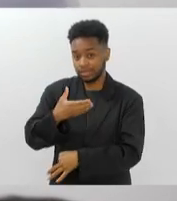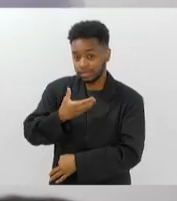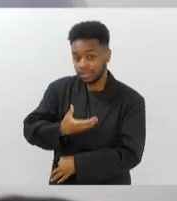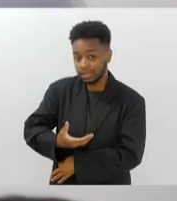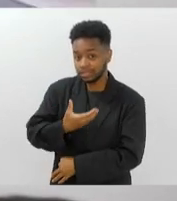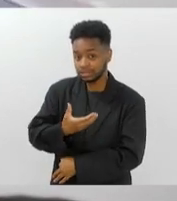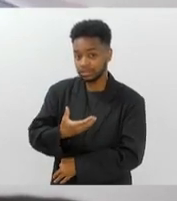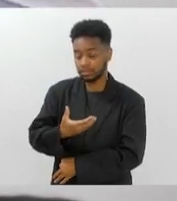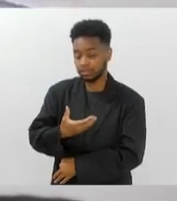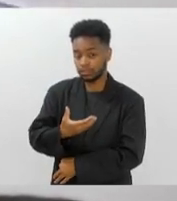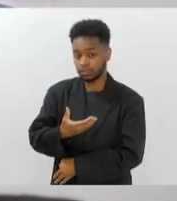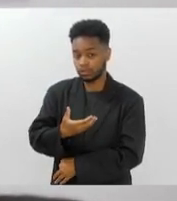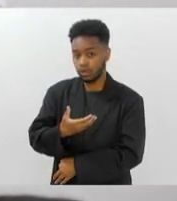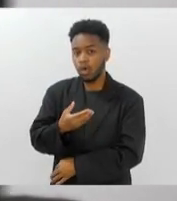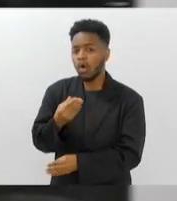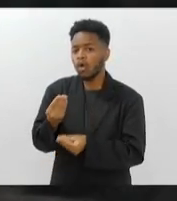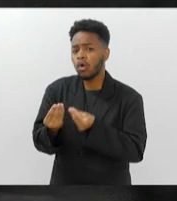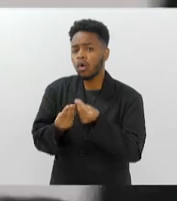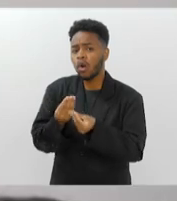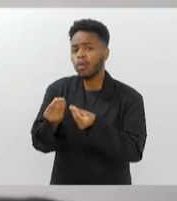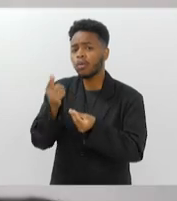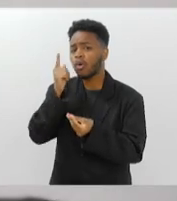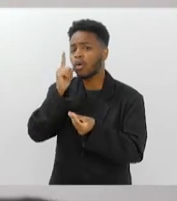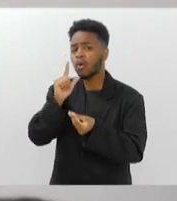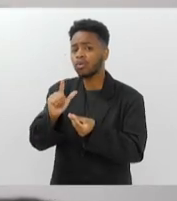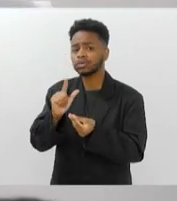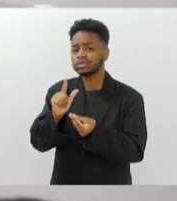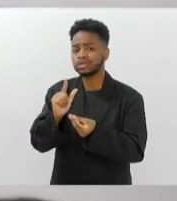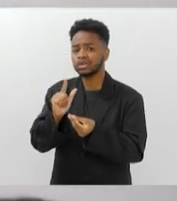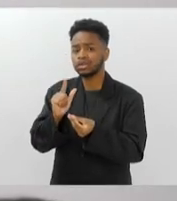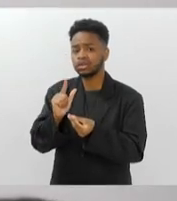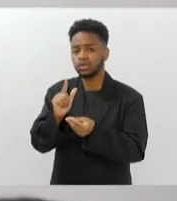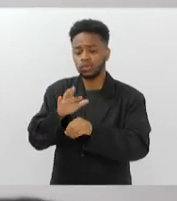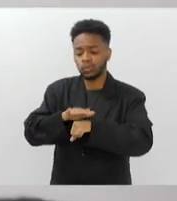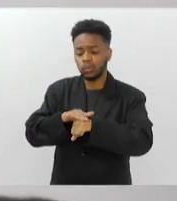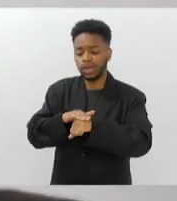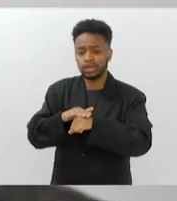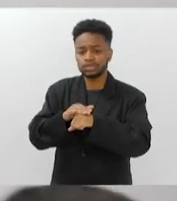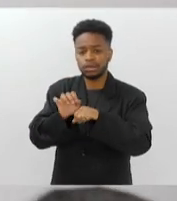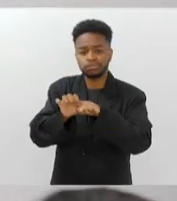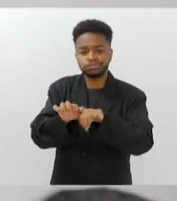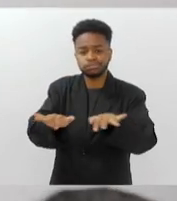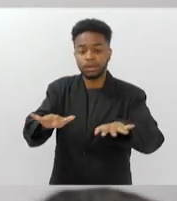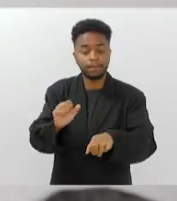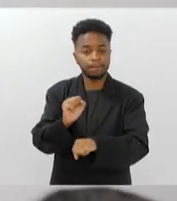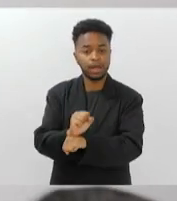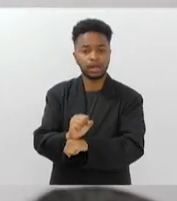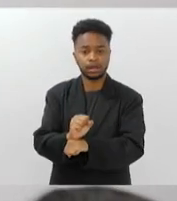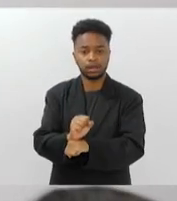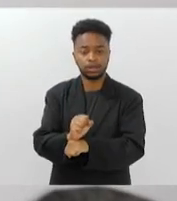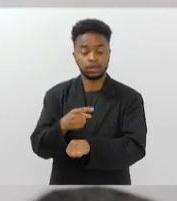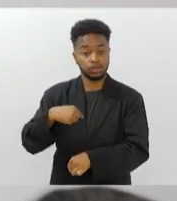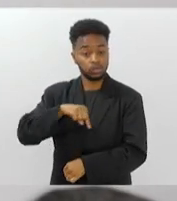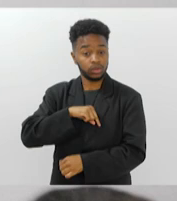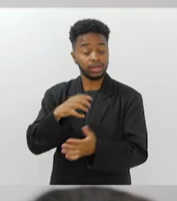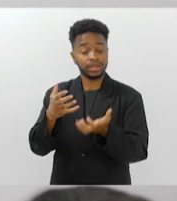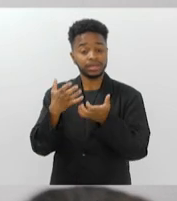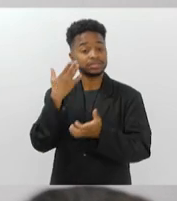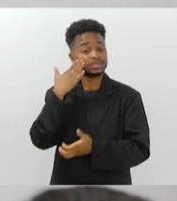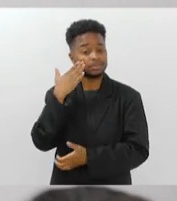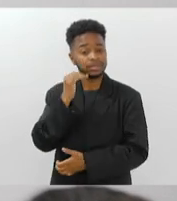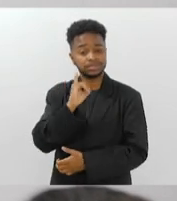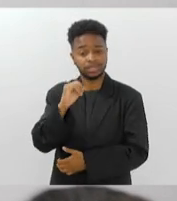que nós vamos conseguir eliminar a tuberculose queremos saber se haverá mais